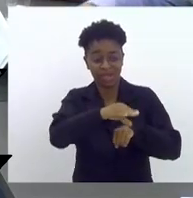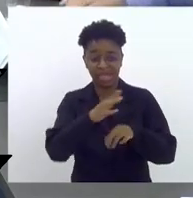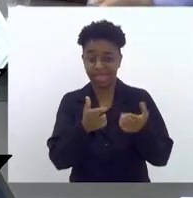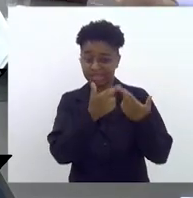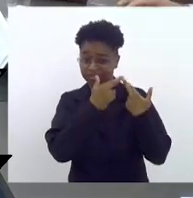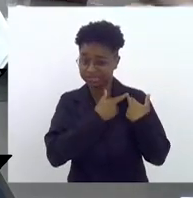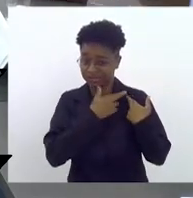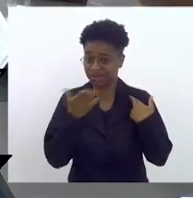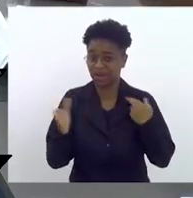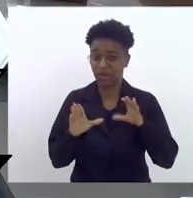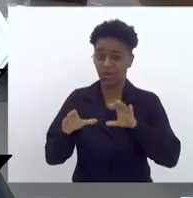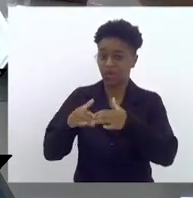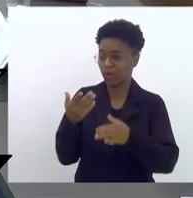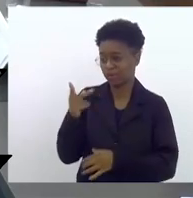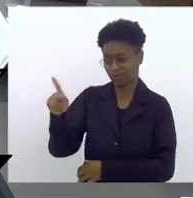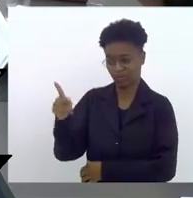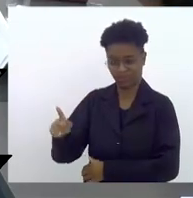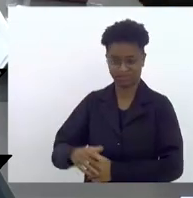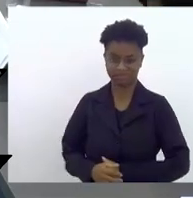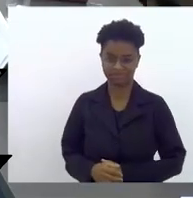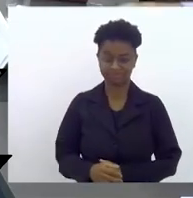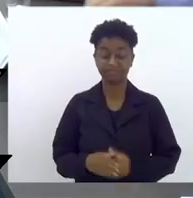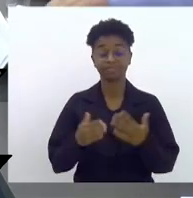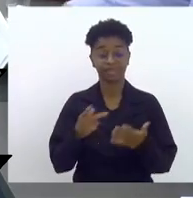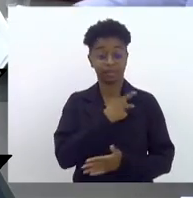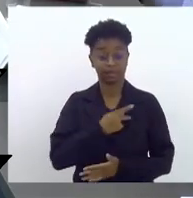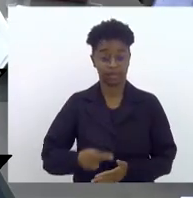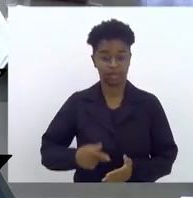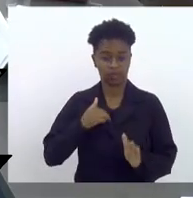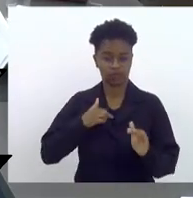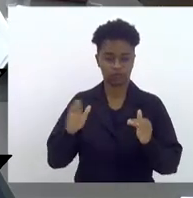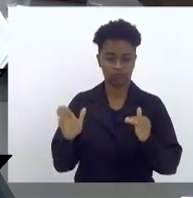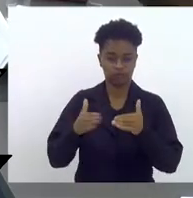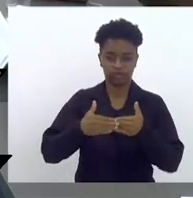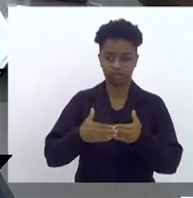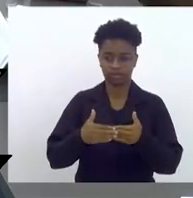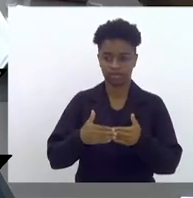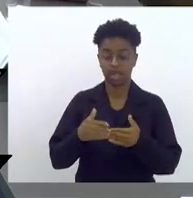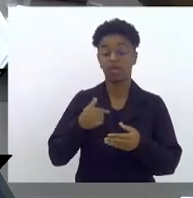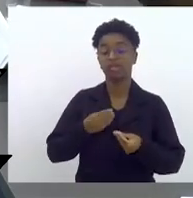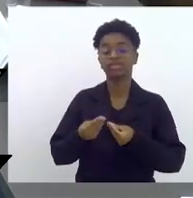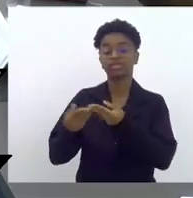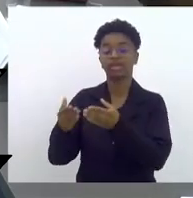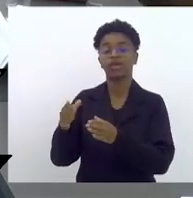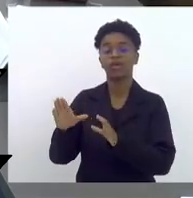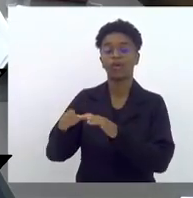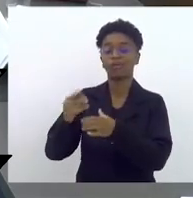penoso para comissão de excelente senhor presidente e só para encerrar esse assunto